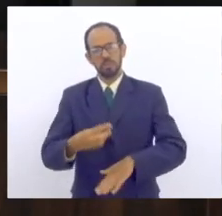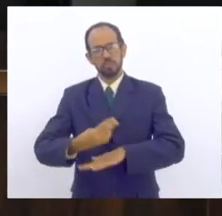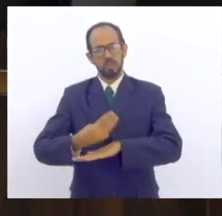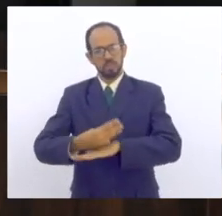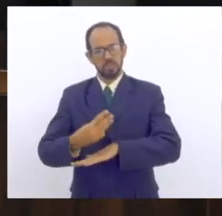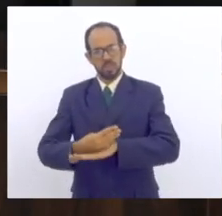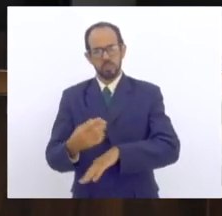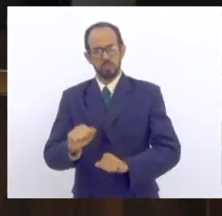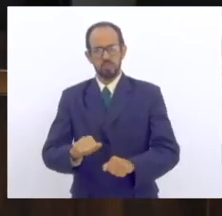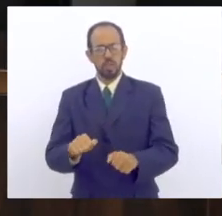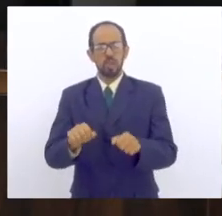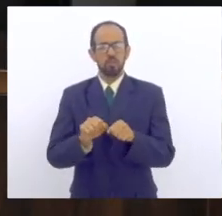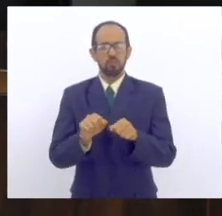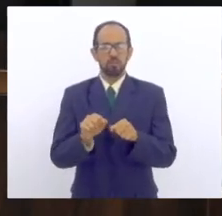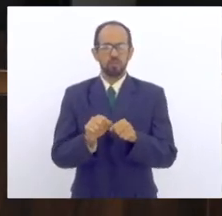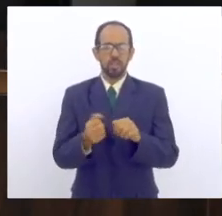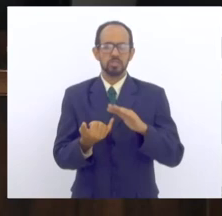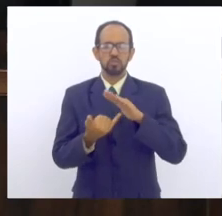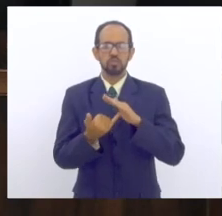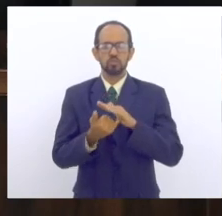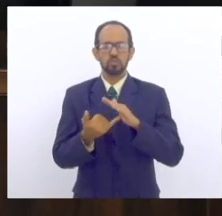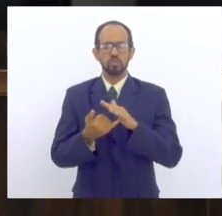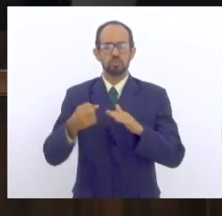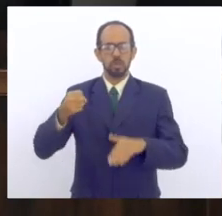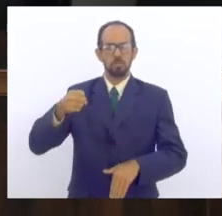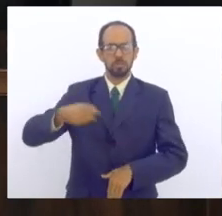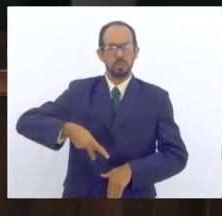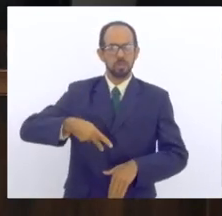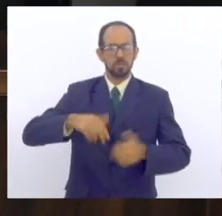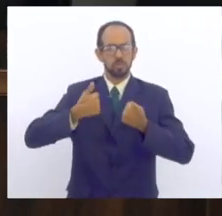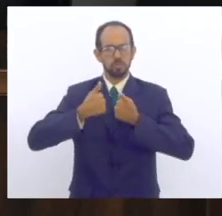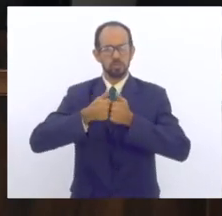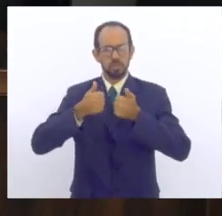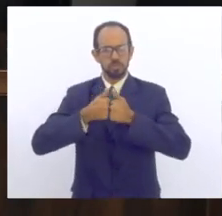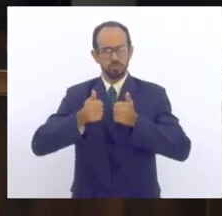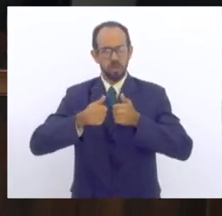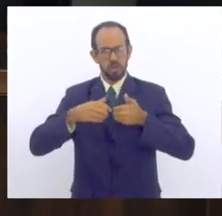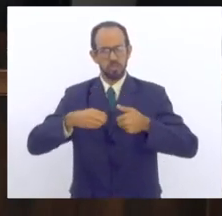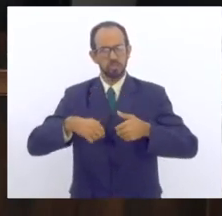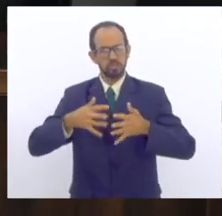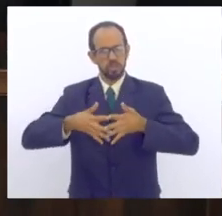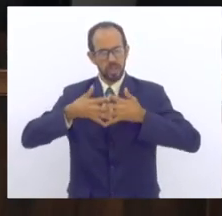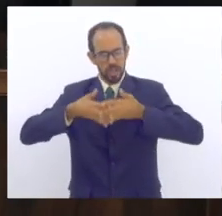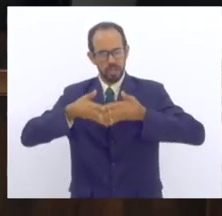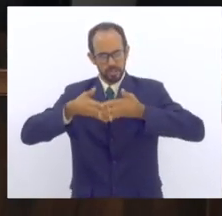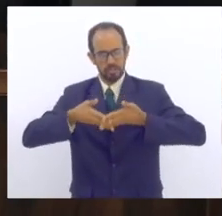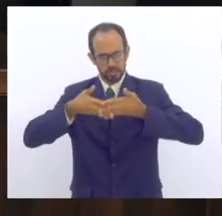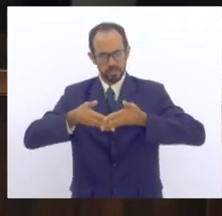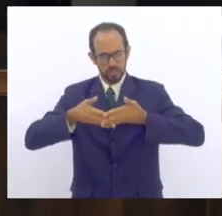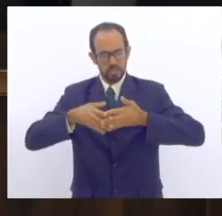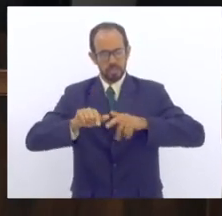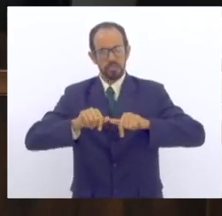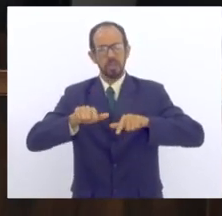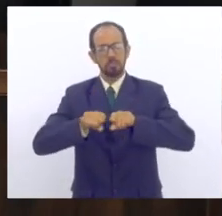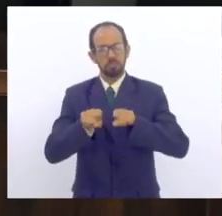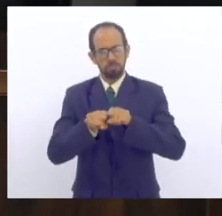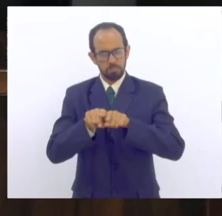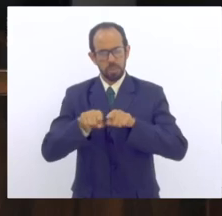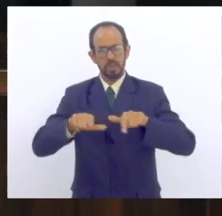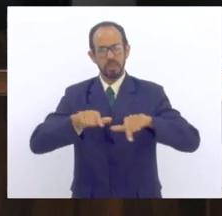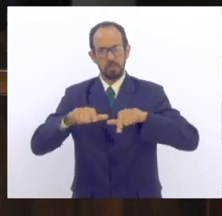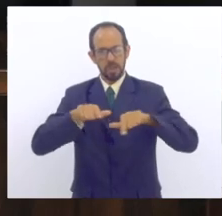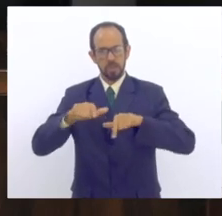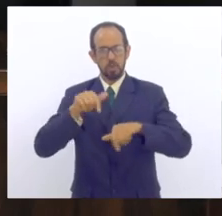aposentadorias e pensões dos empregados em transporte e cargas e atuou no setor hoteleiro tendo criado